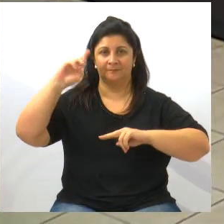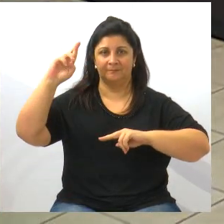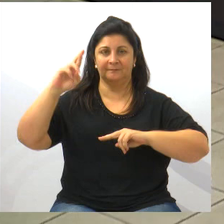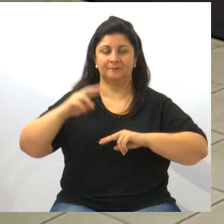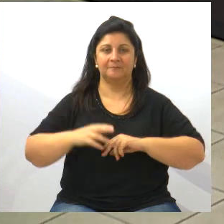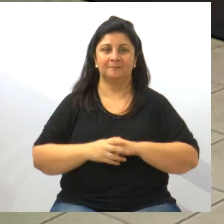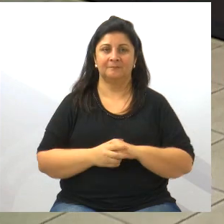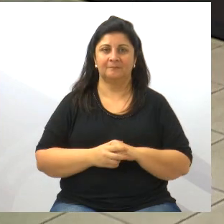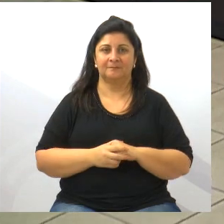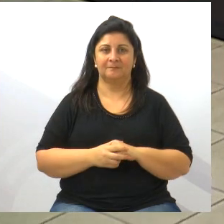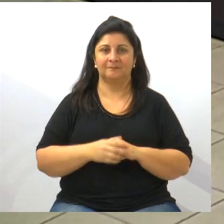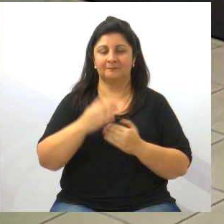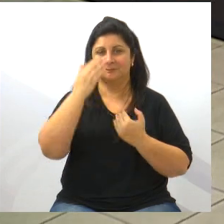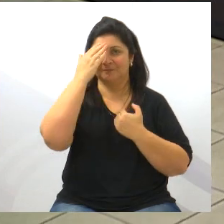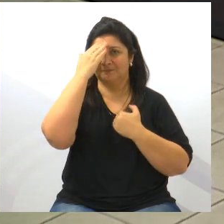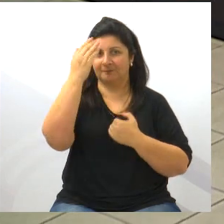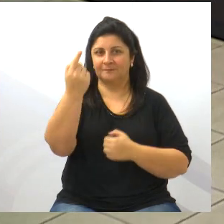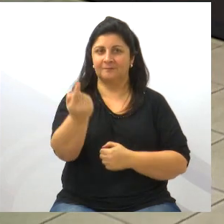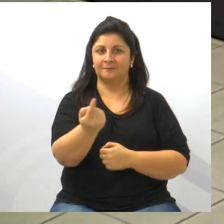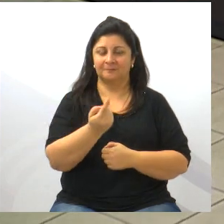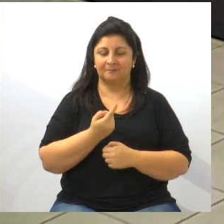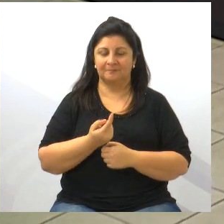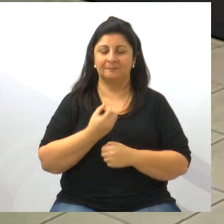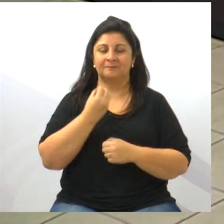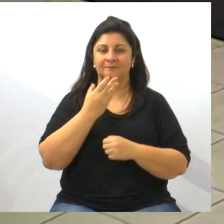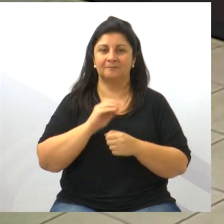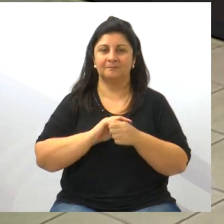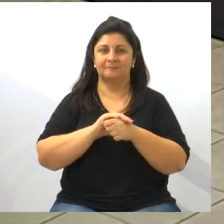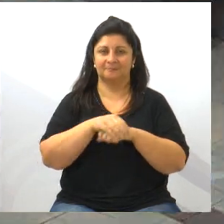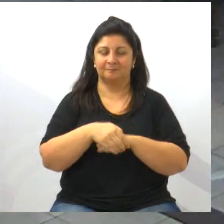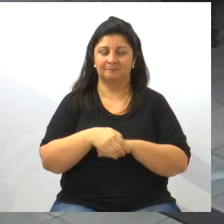e obrigada pela presença. Boa noite.